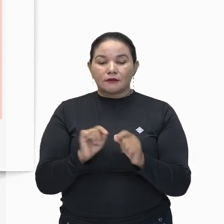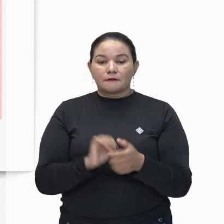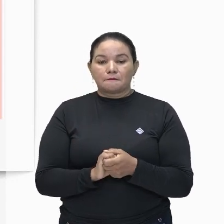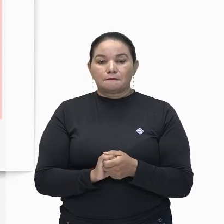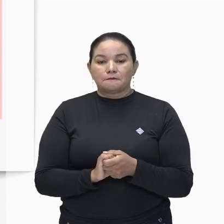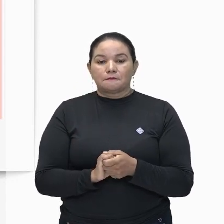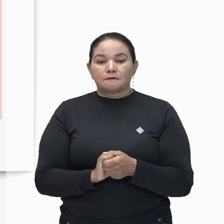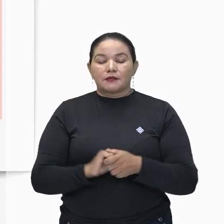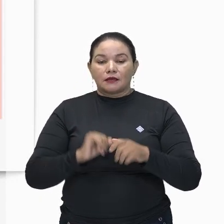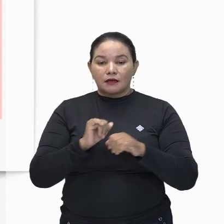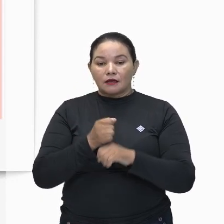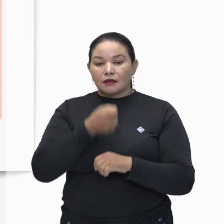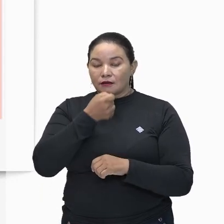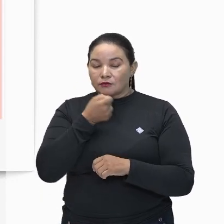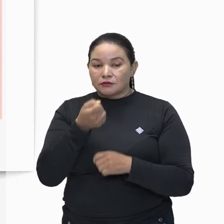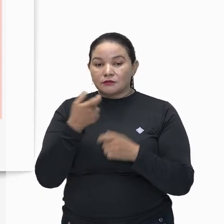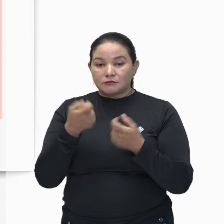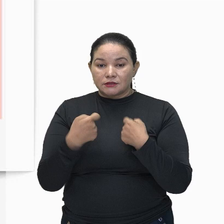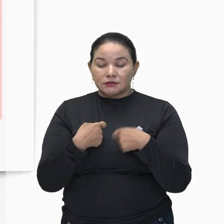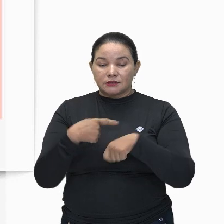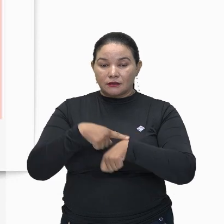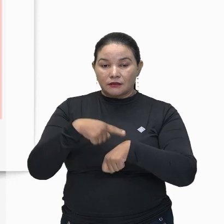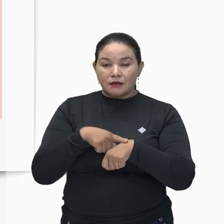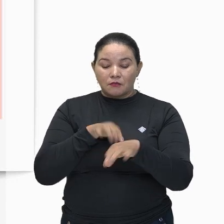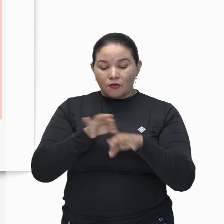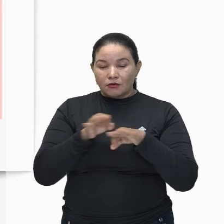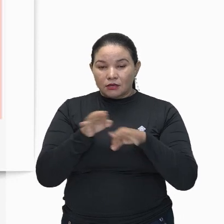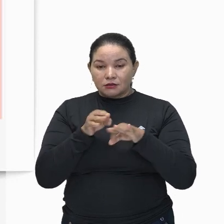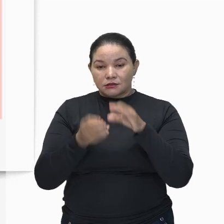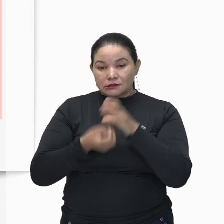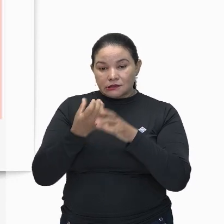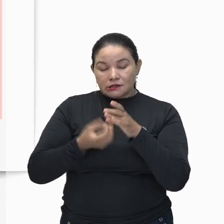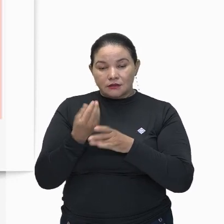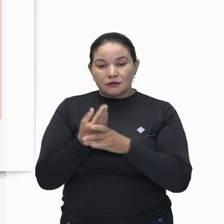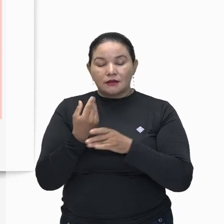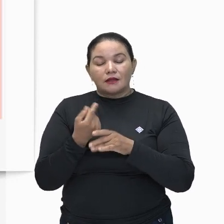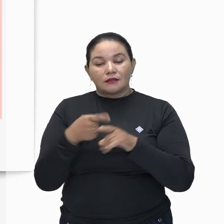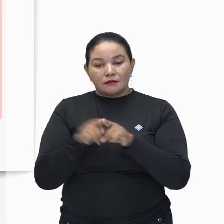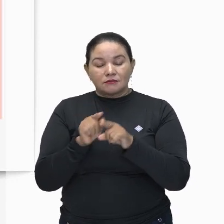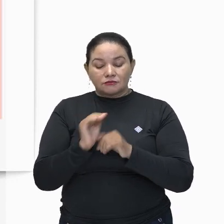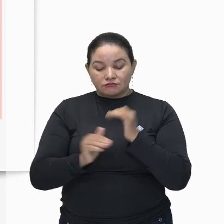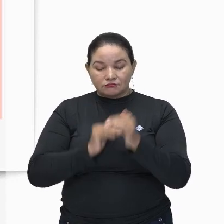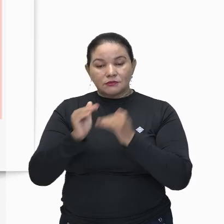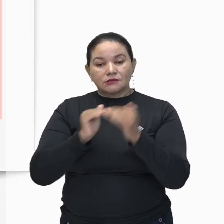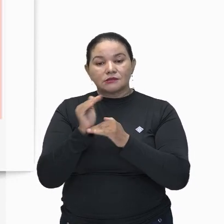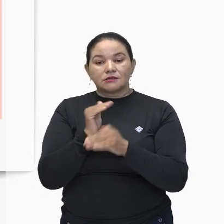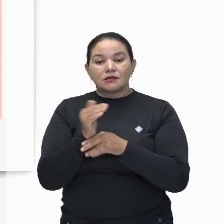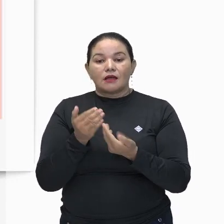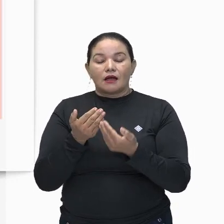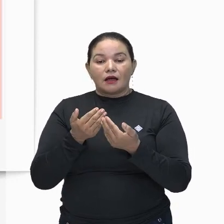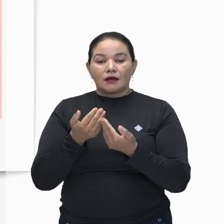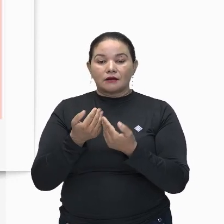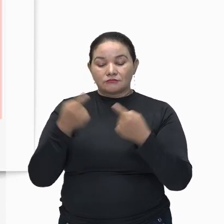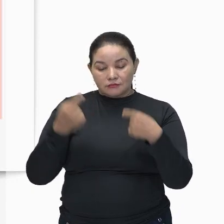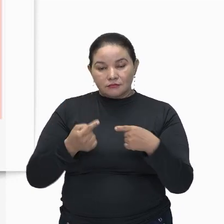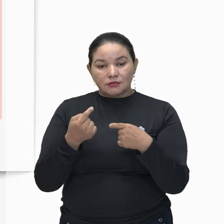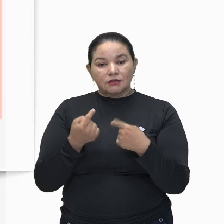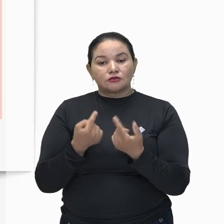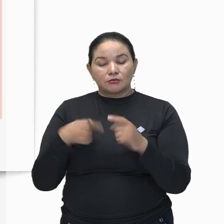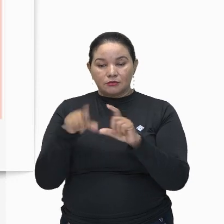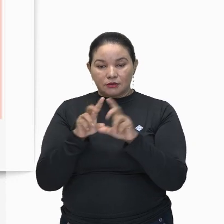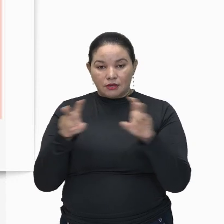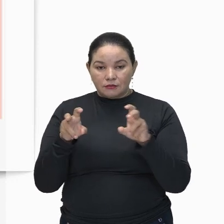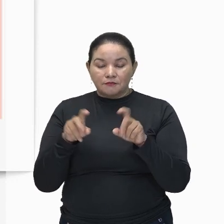é um texto que precisa de mais tempo para ser elaborado pelo repórter. Nela se desenvolve um debate sobre o tema. Muito bem.